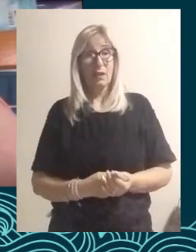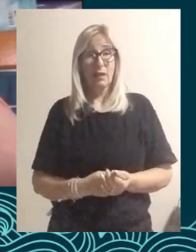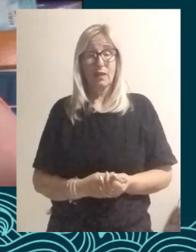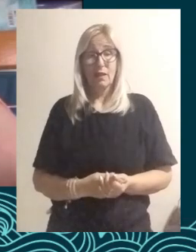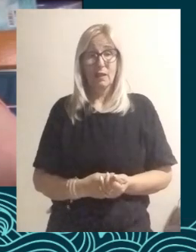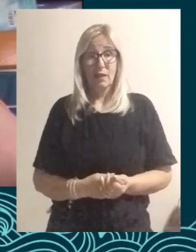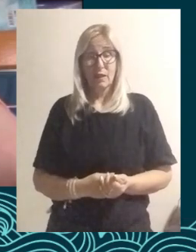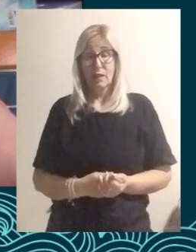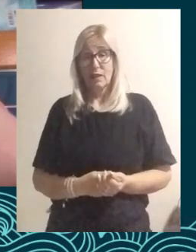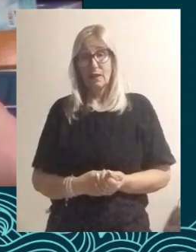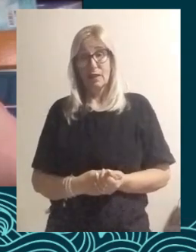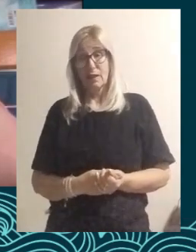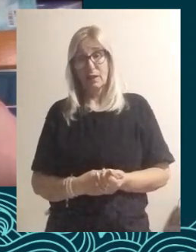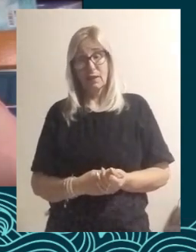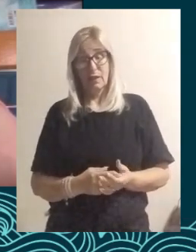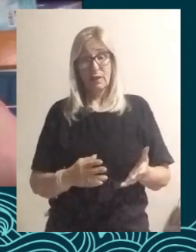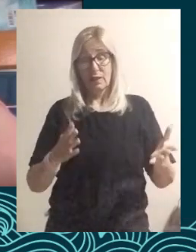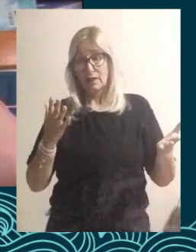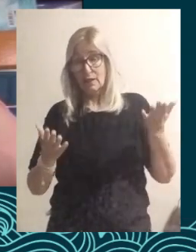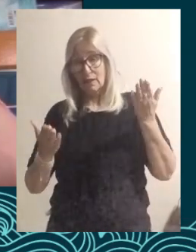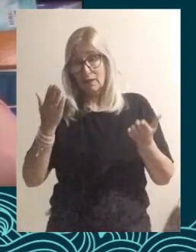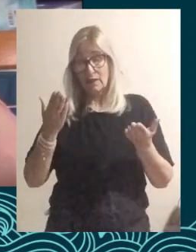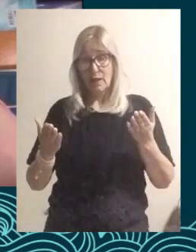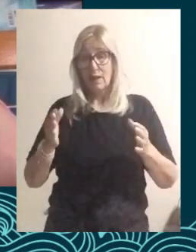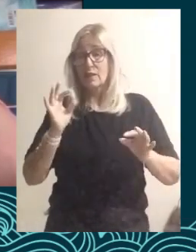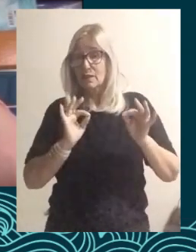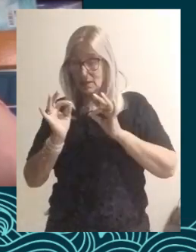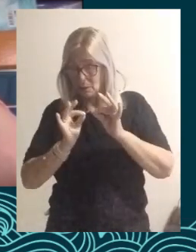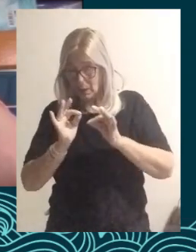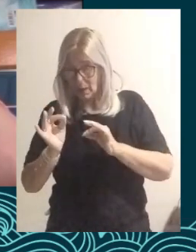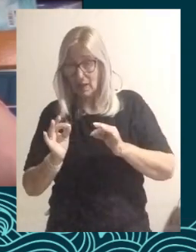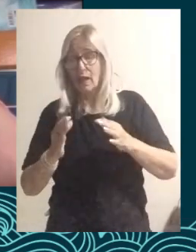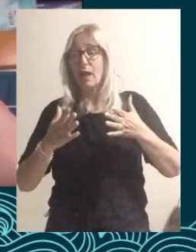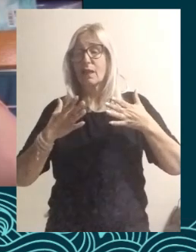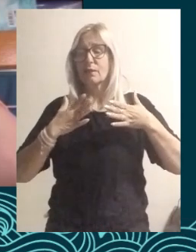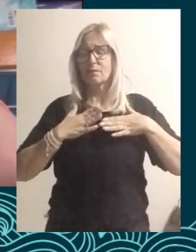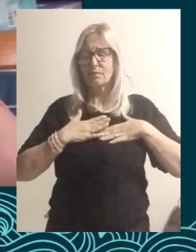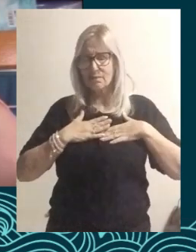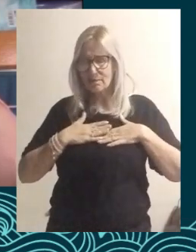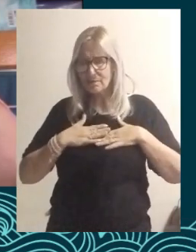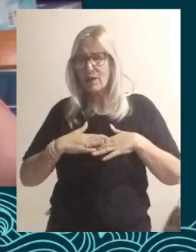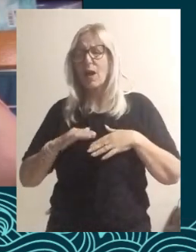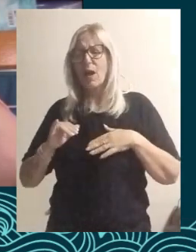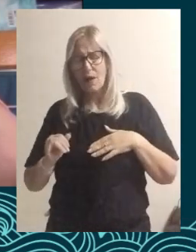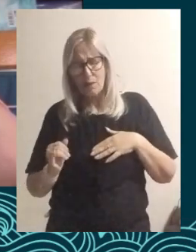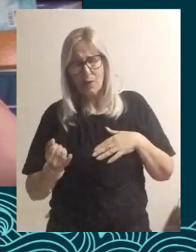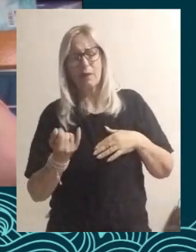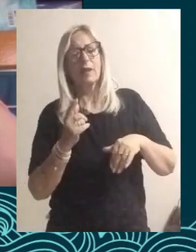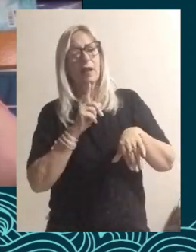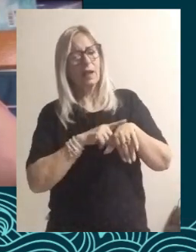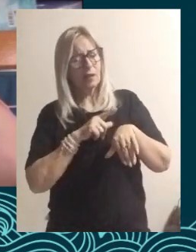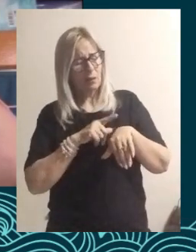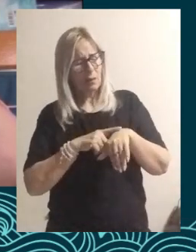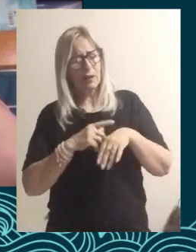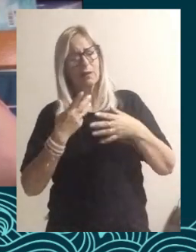acontecer. E de repente, as calmarias são também momentos que servem para a gente se preparar, que servem para a gente,